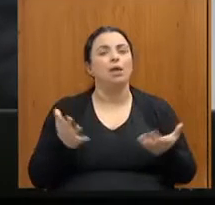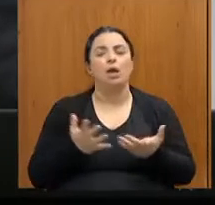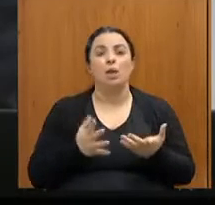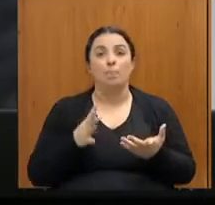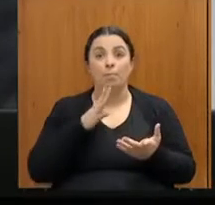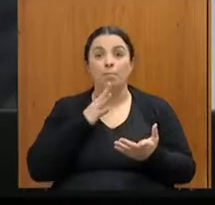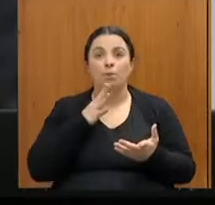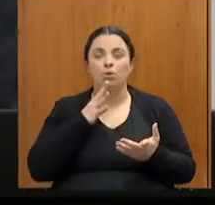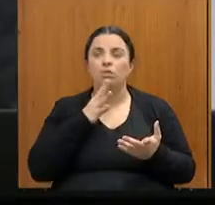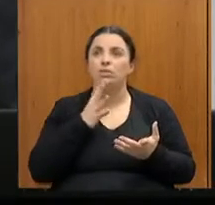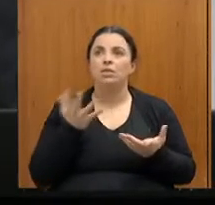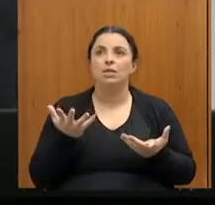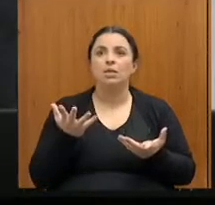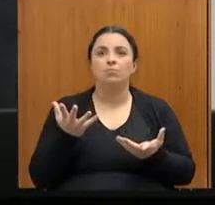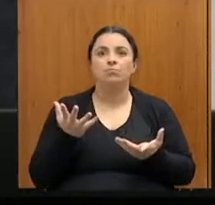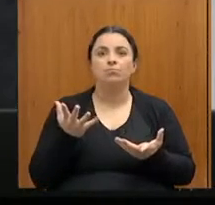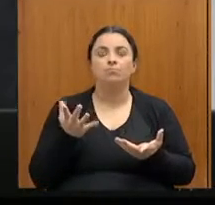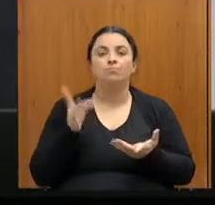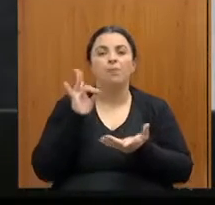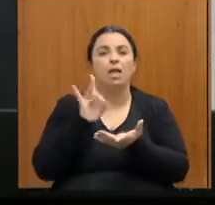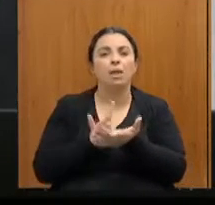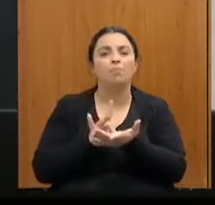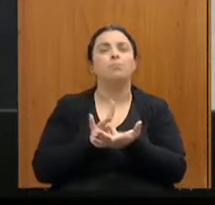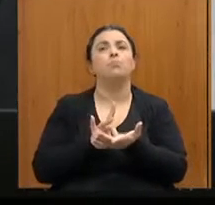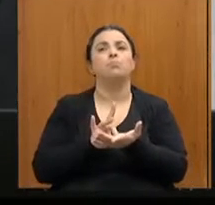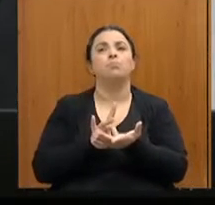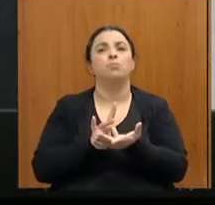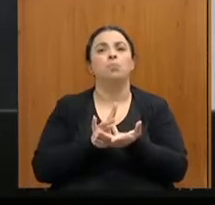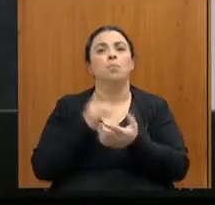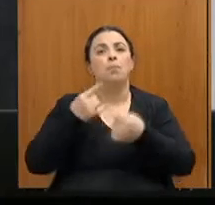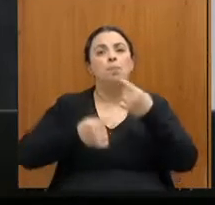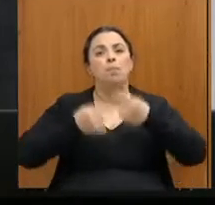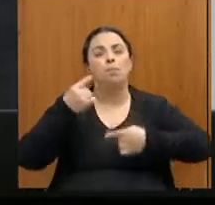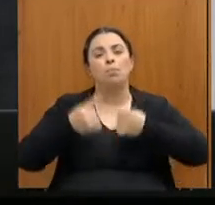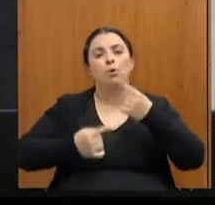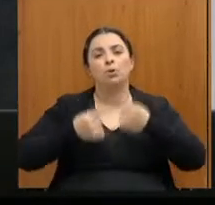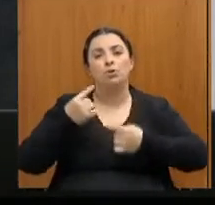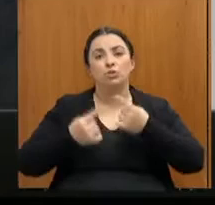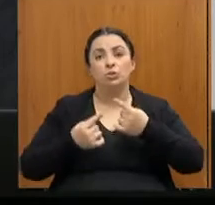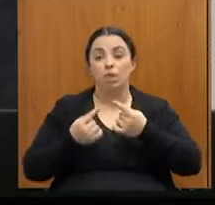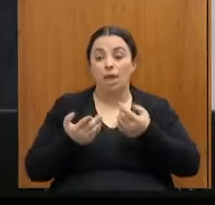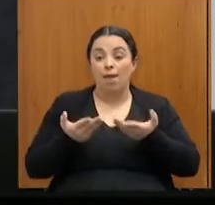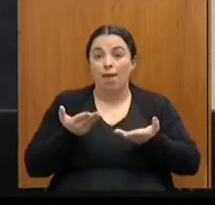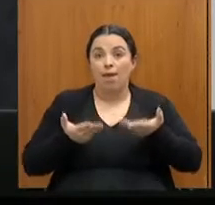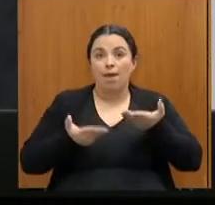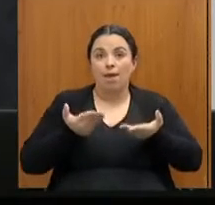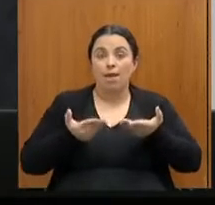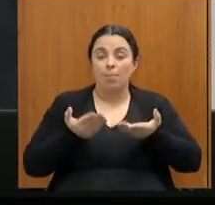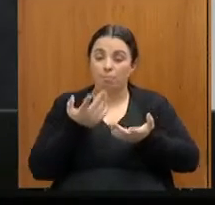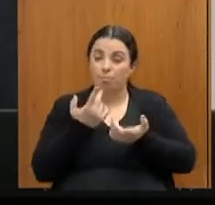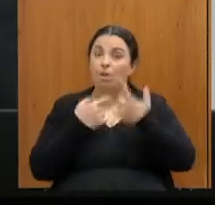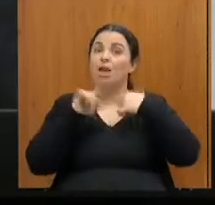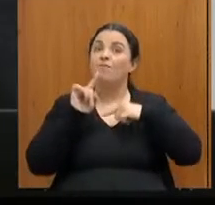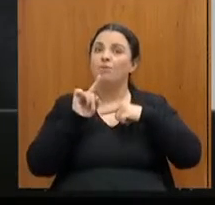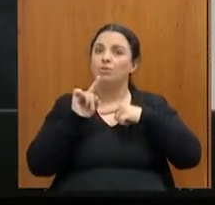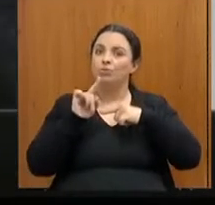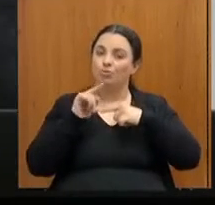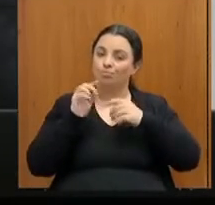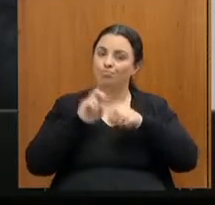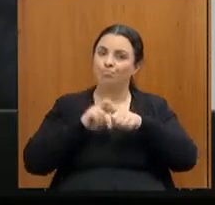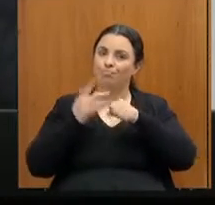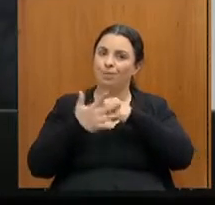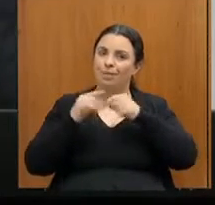conseguimos implementar uma política de reequilíbrio de avanço posso pandemia eu acho que é